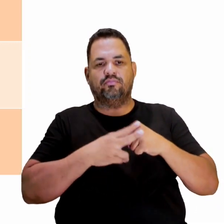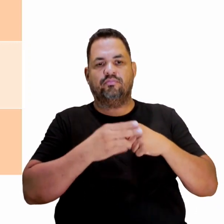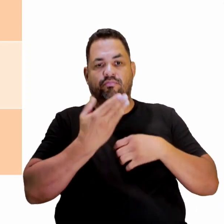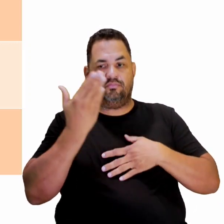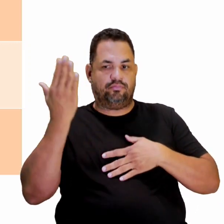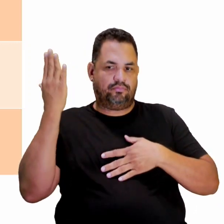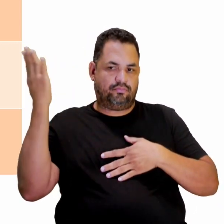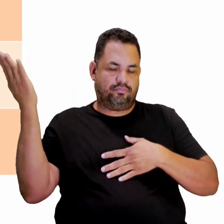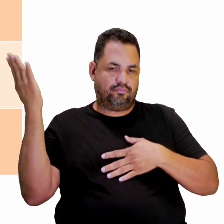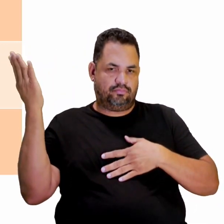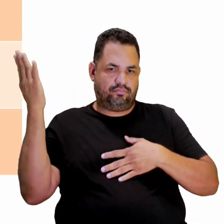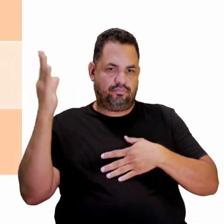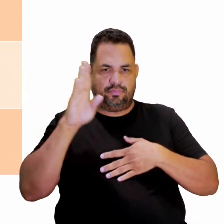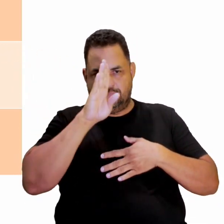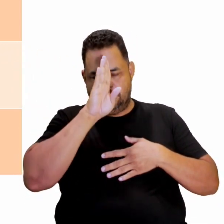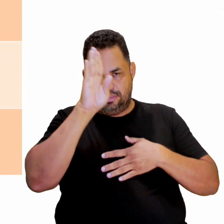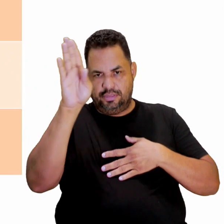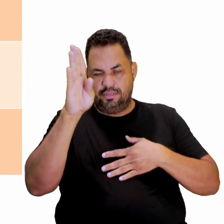ele é principal